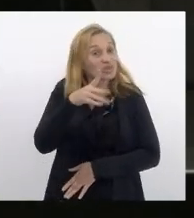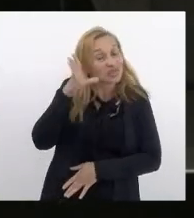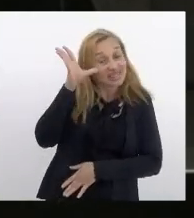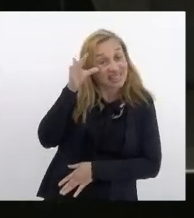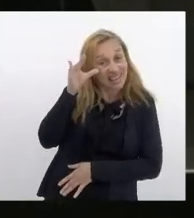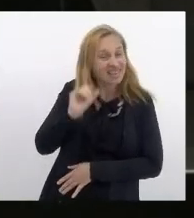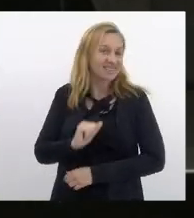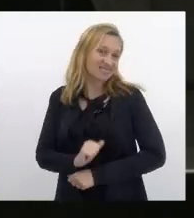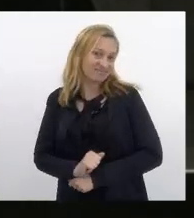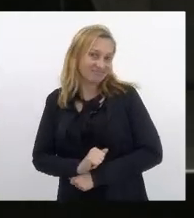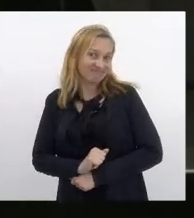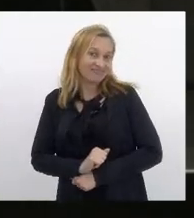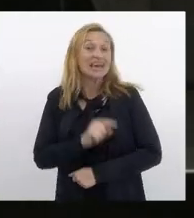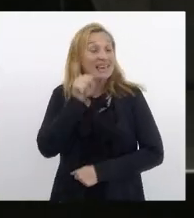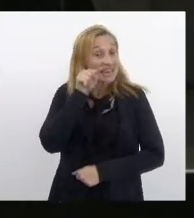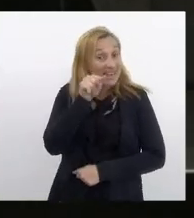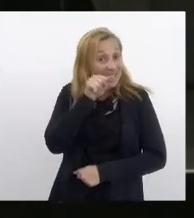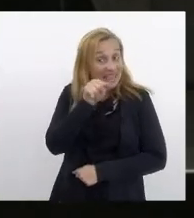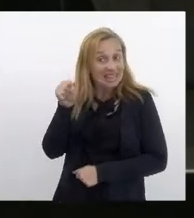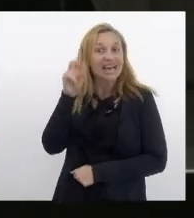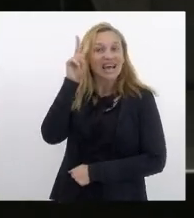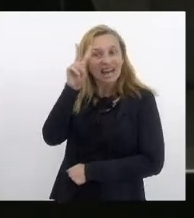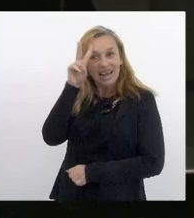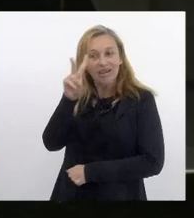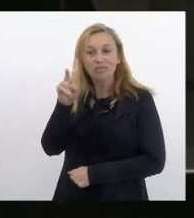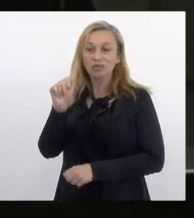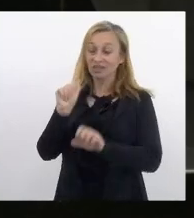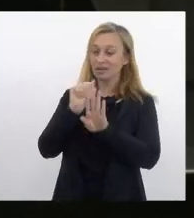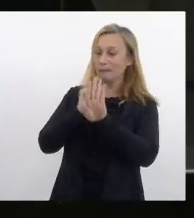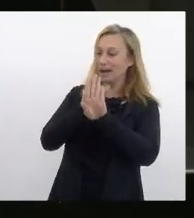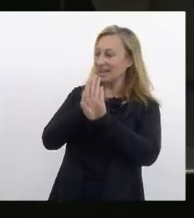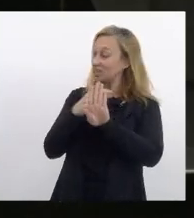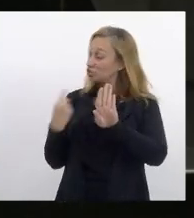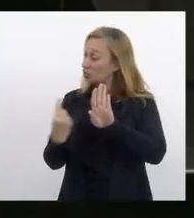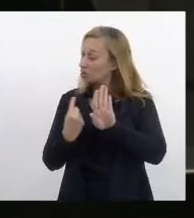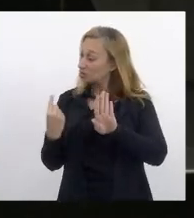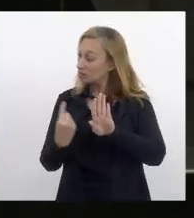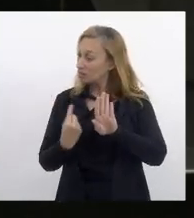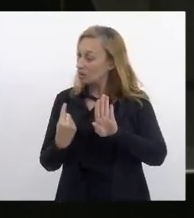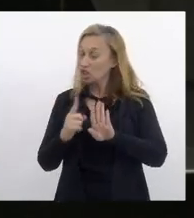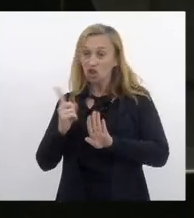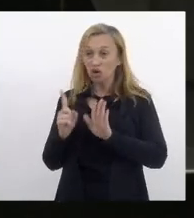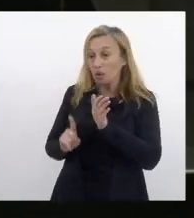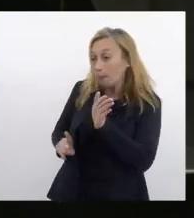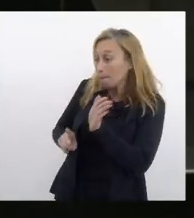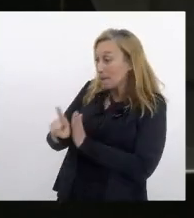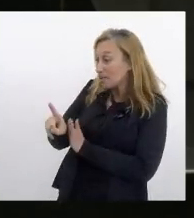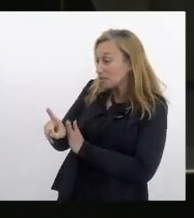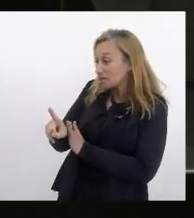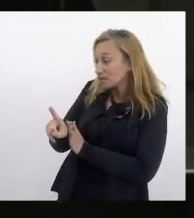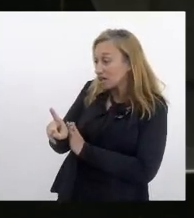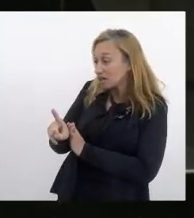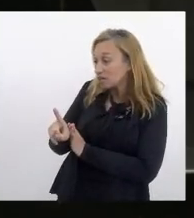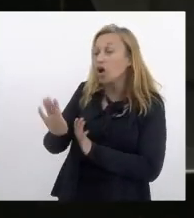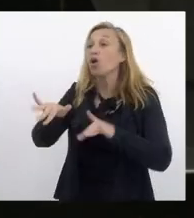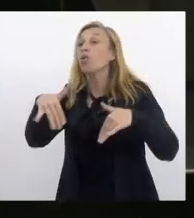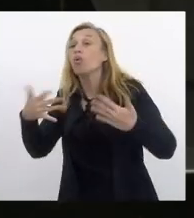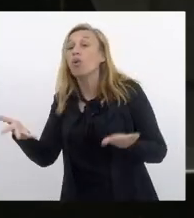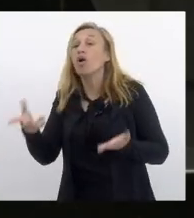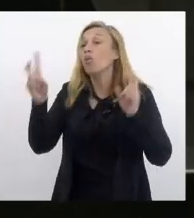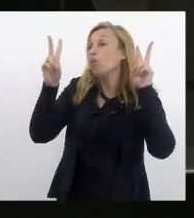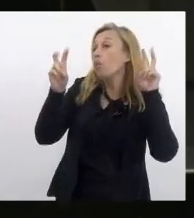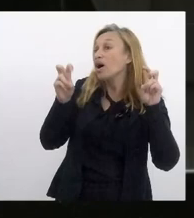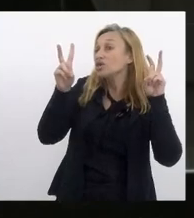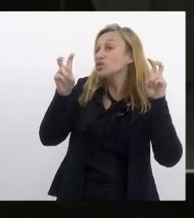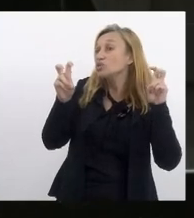interesse, que eles lembrem-se que quando eles batem aqui, nós não perguntamos a eles qual é a pauta que